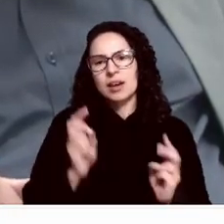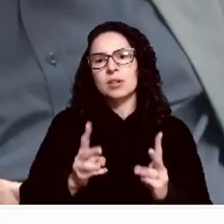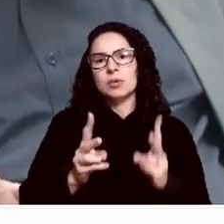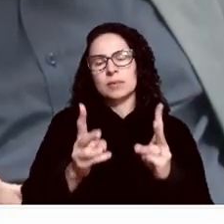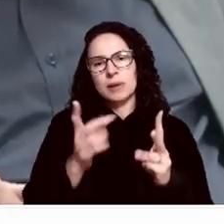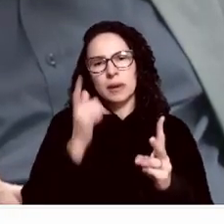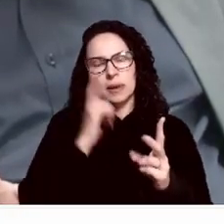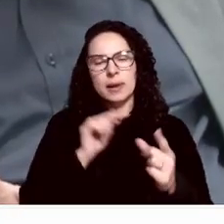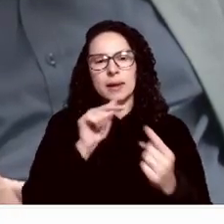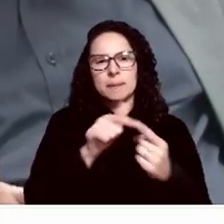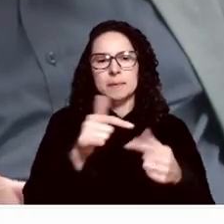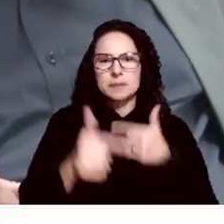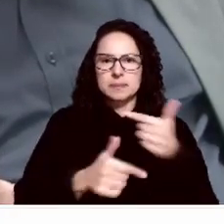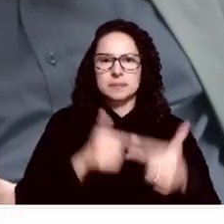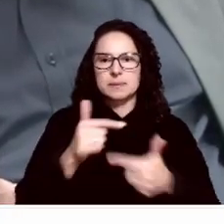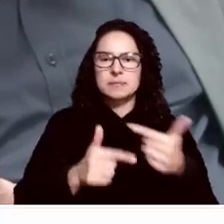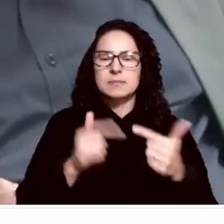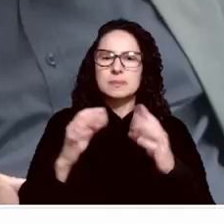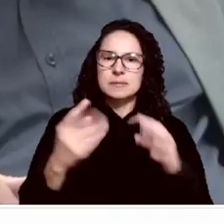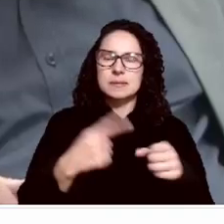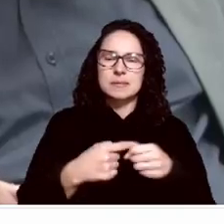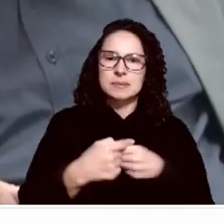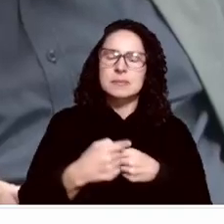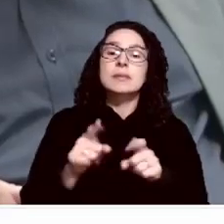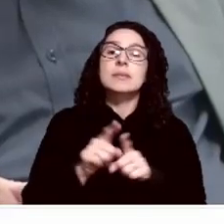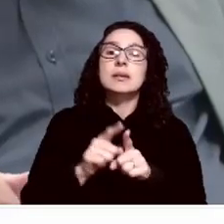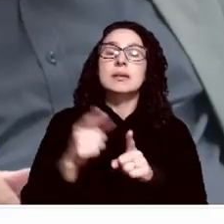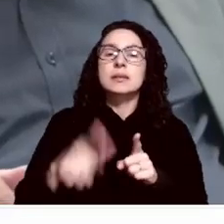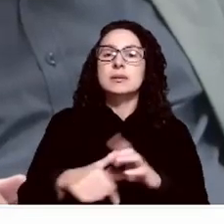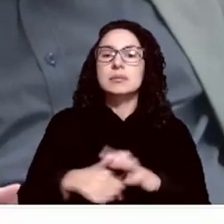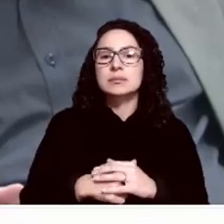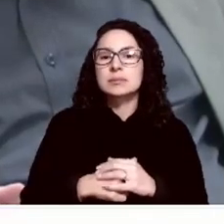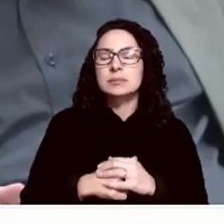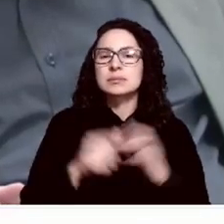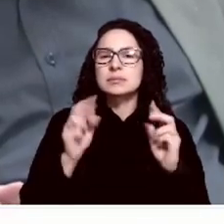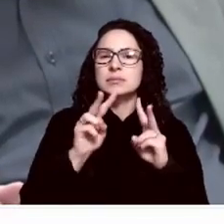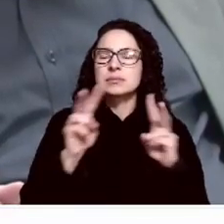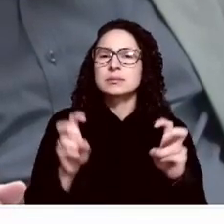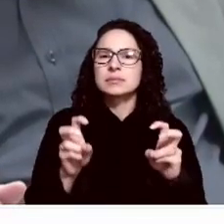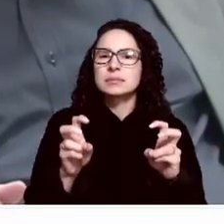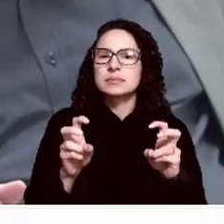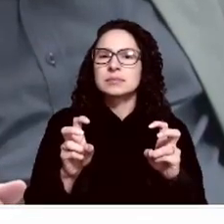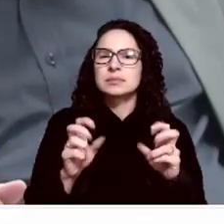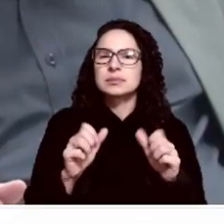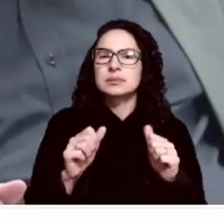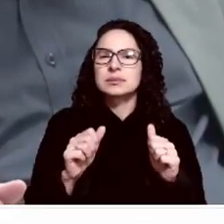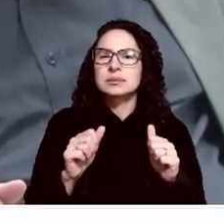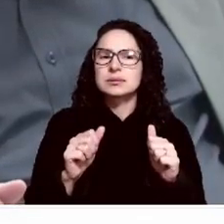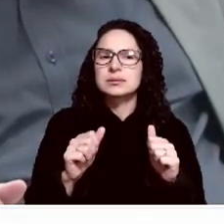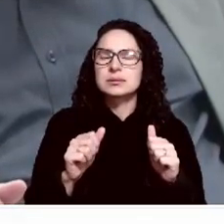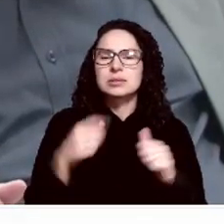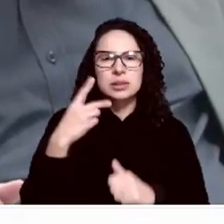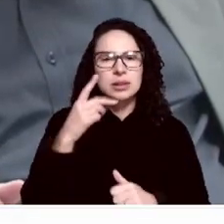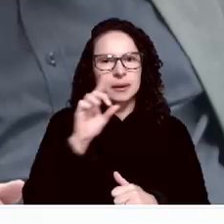trabalho pelo melhor da cidade. E outra coisa, com relação ao que o nosso vereador Daniel